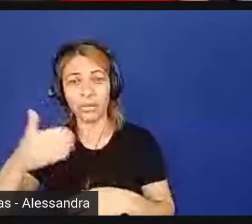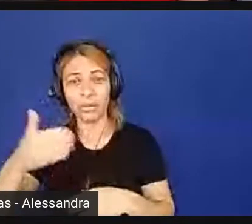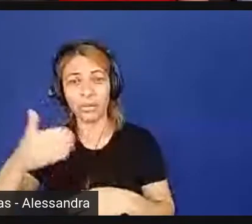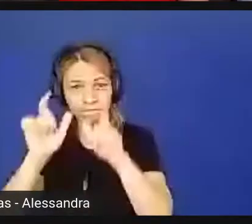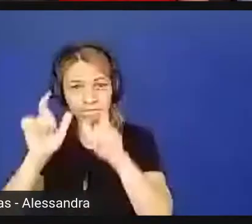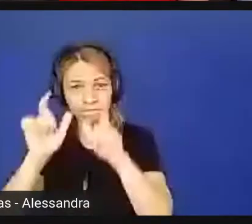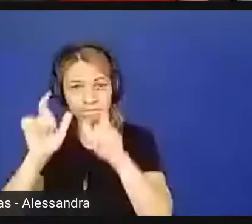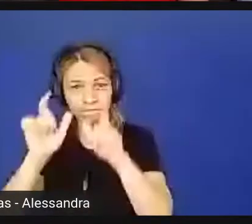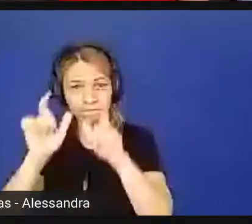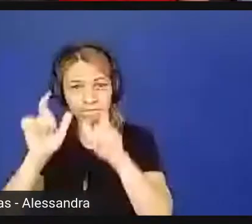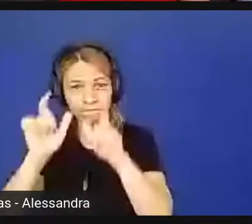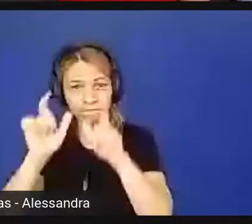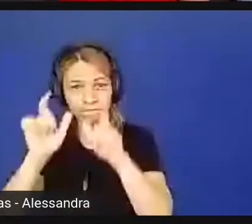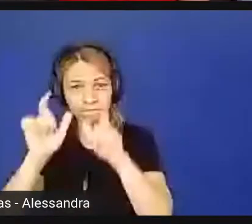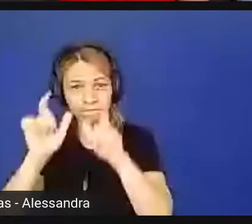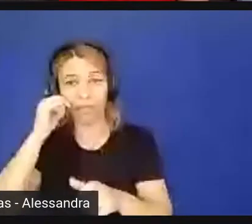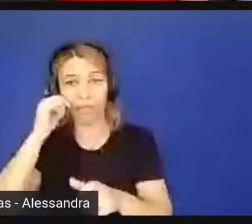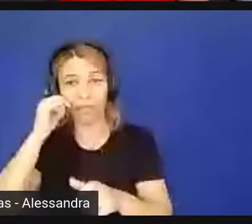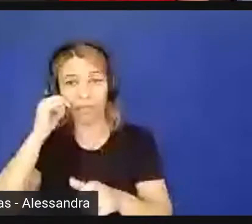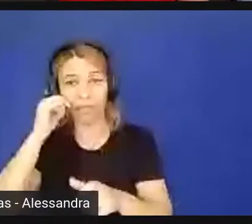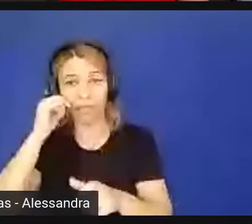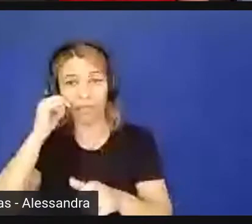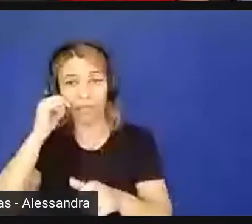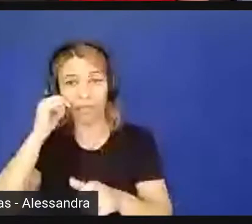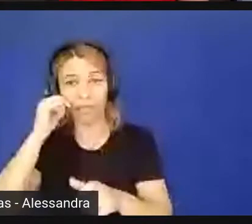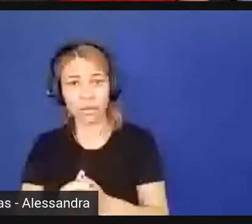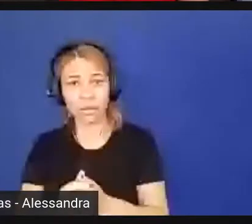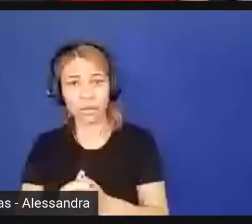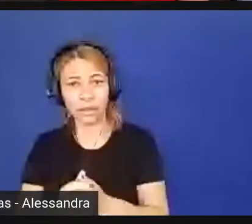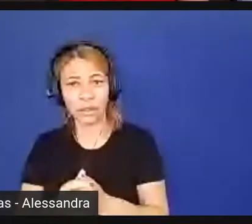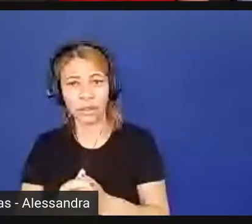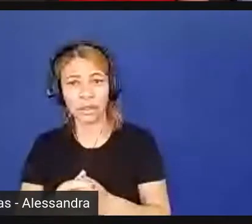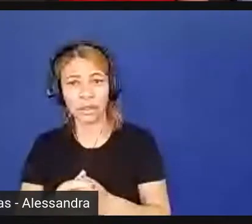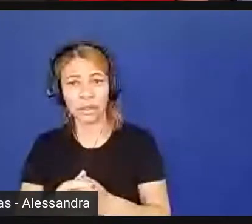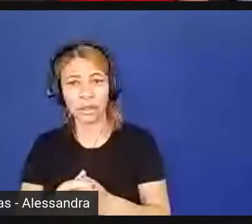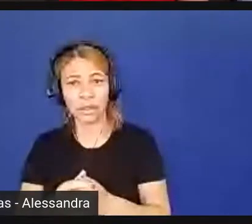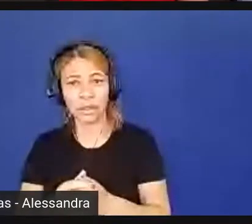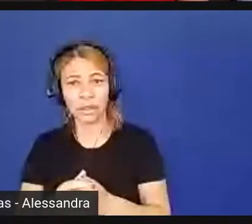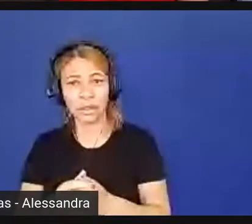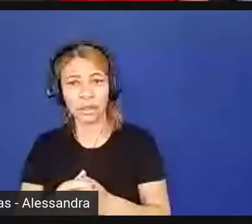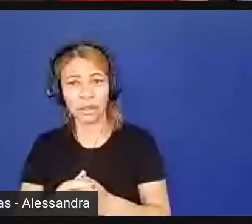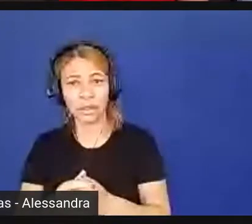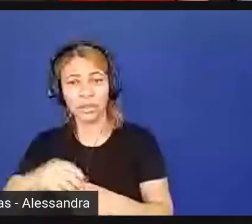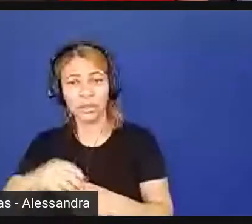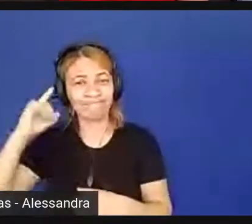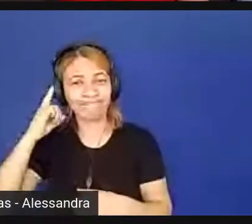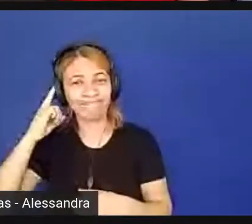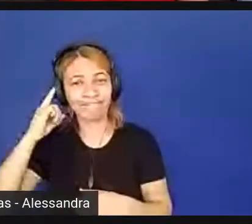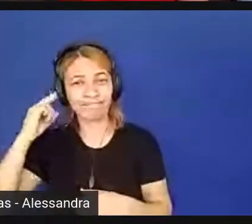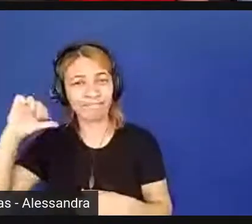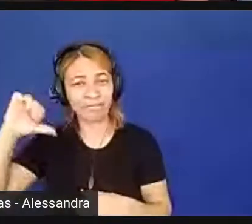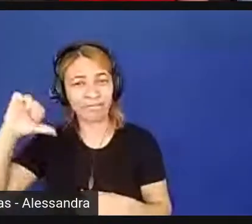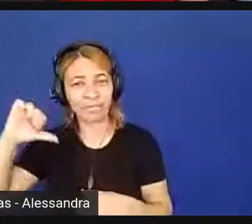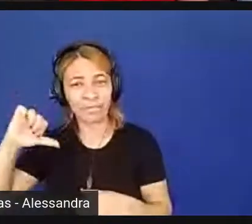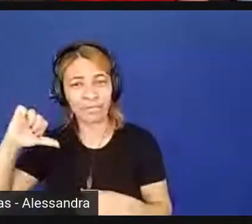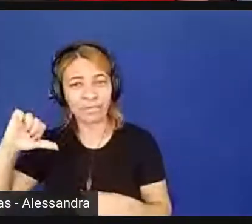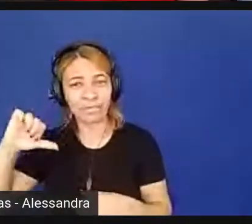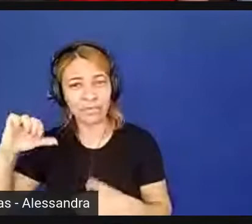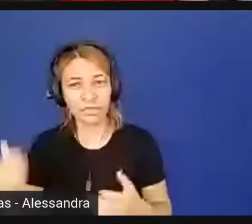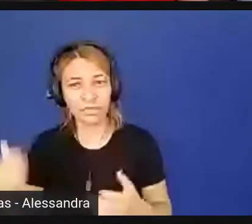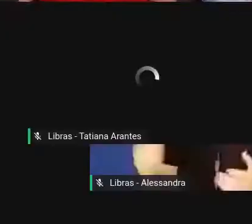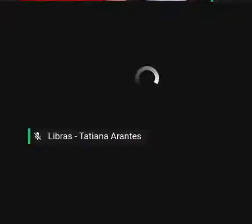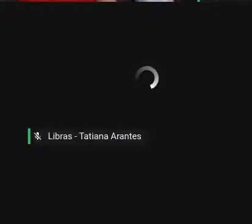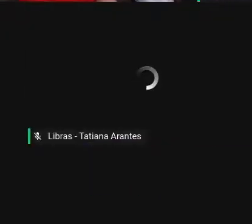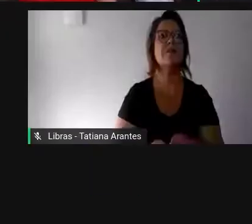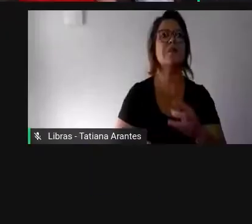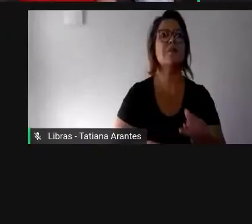Boa parte da doutrina, então, ela entende o compliance como medida, então, preventiva, antes que o leite seja